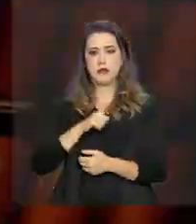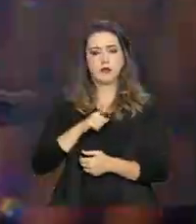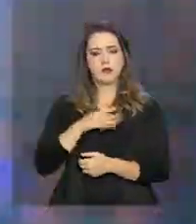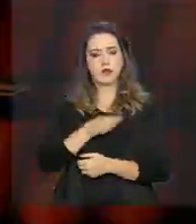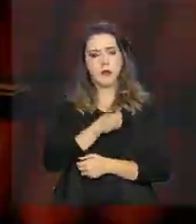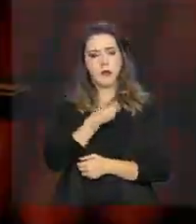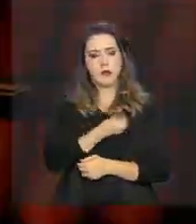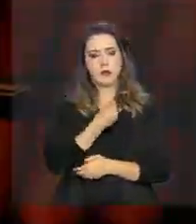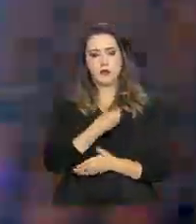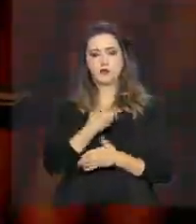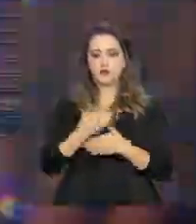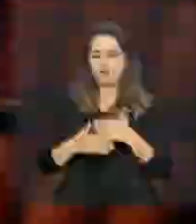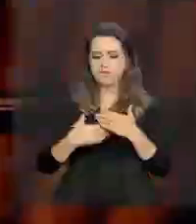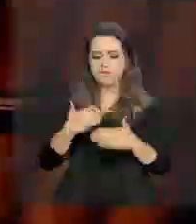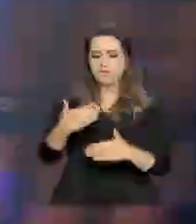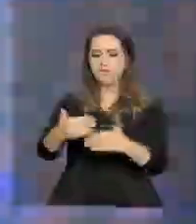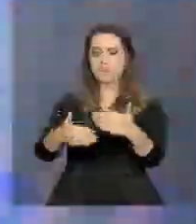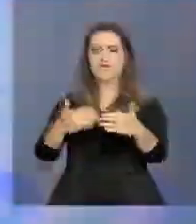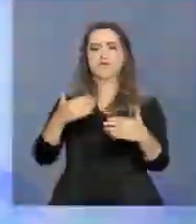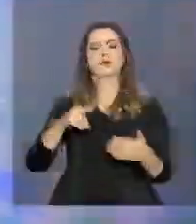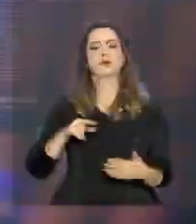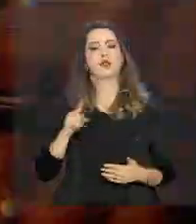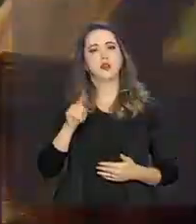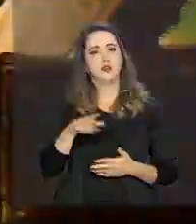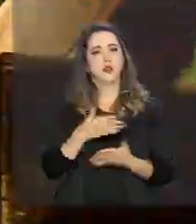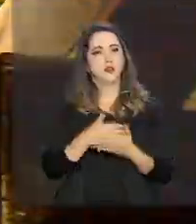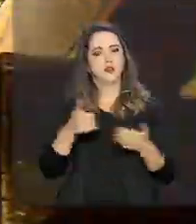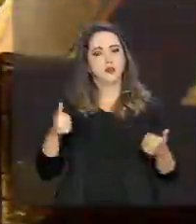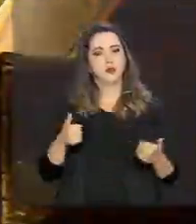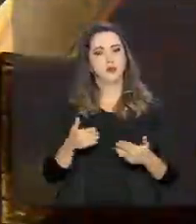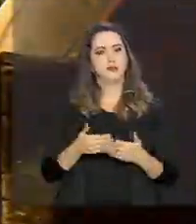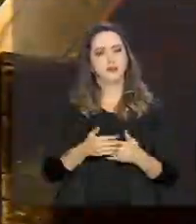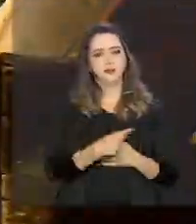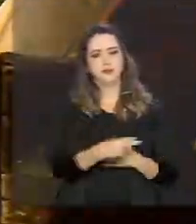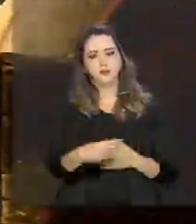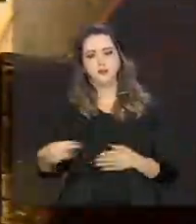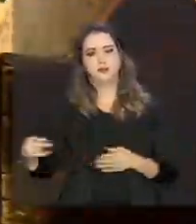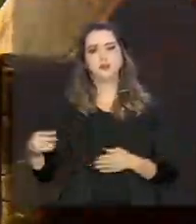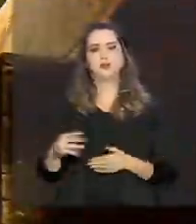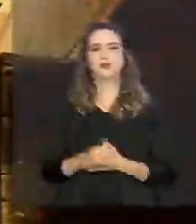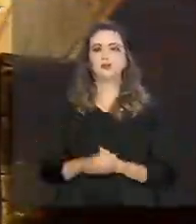existência mais saudável e quem sabe mais duradoura